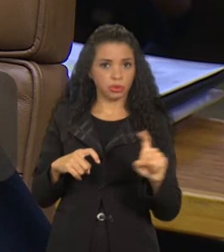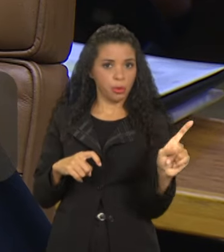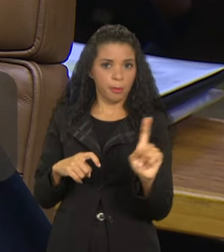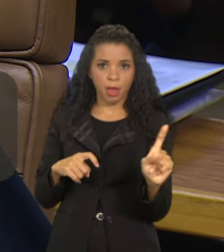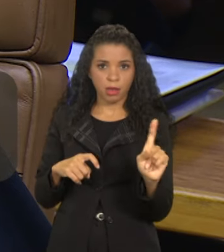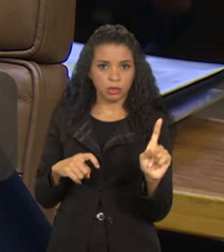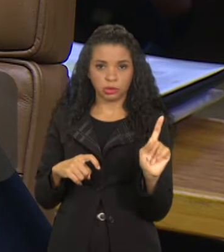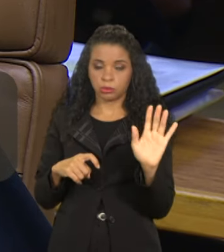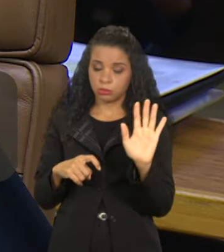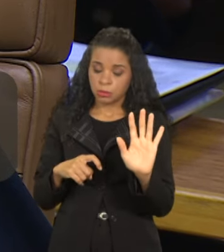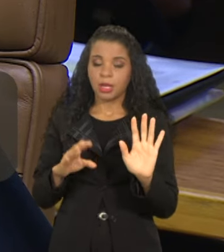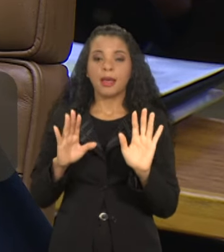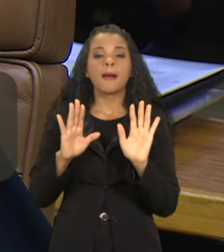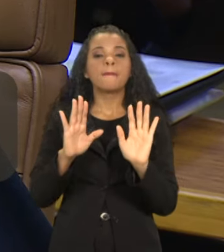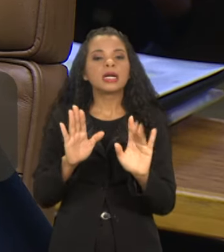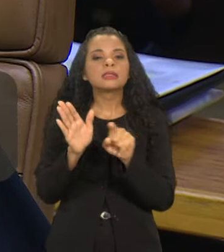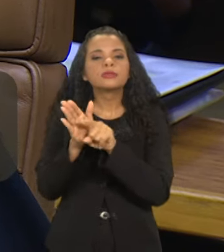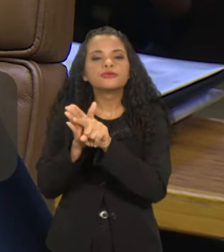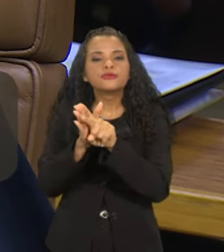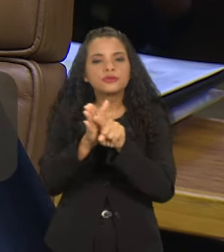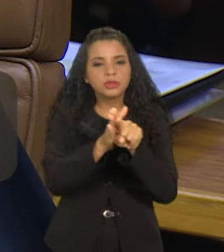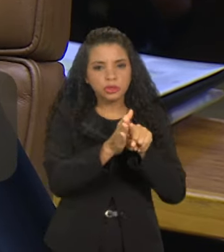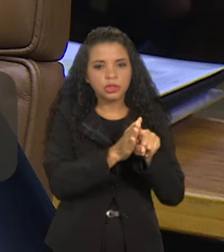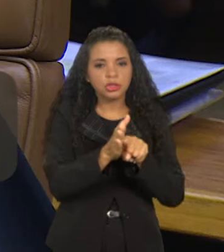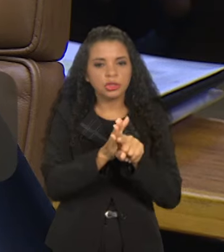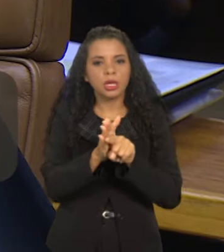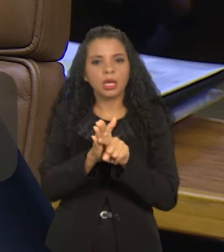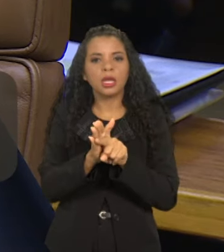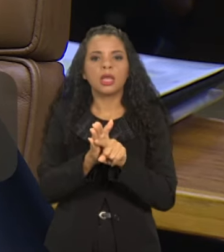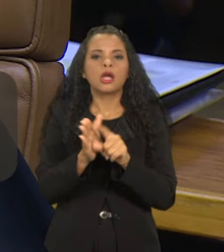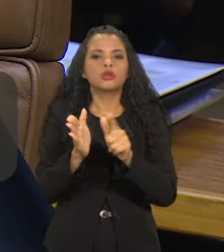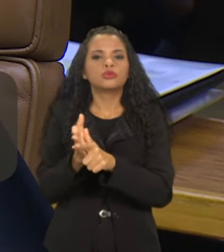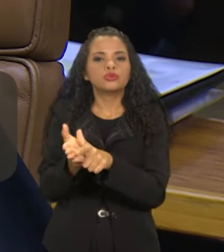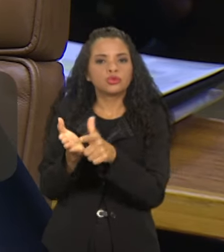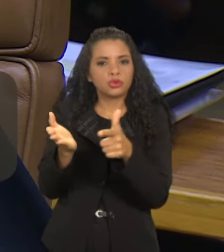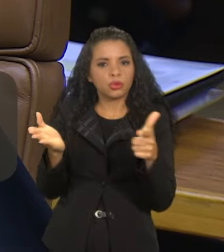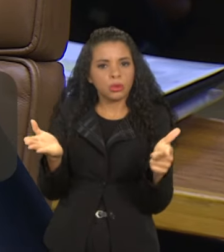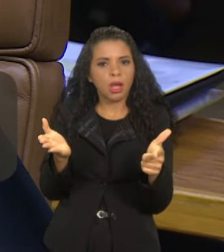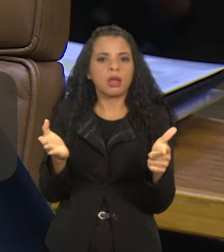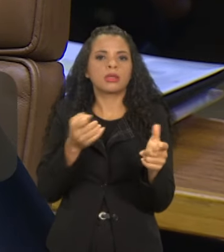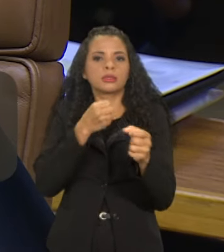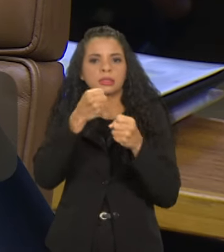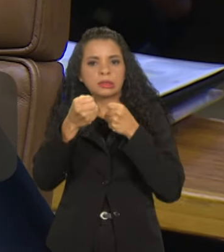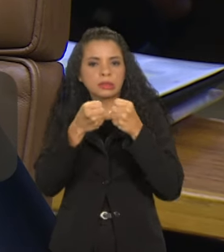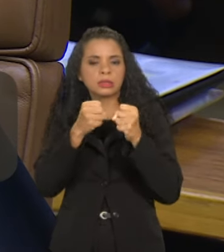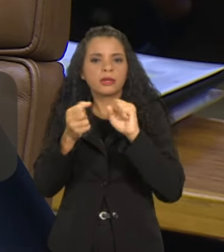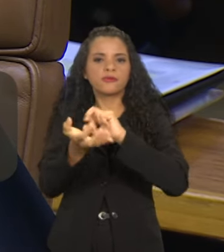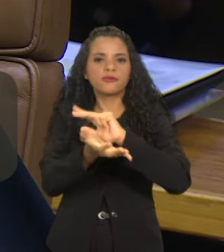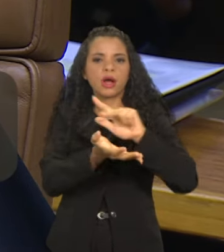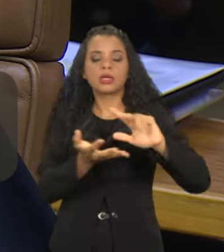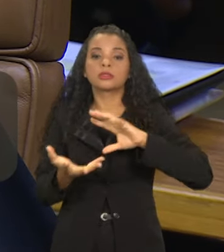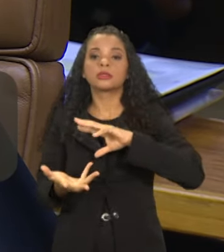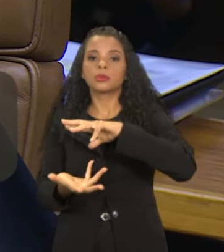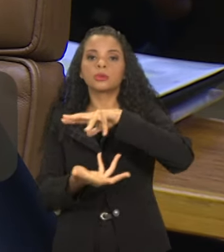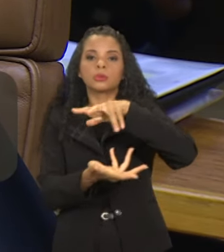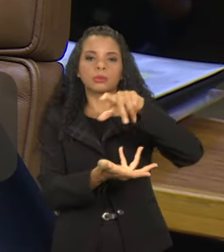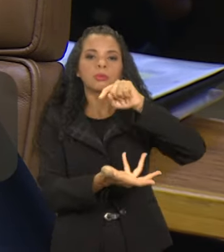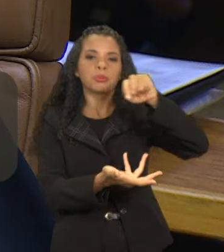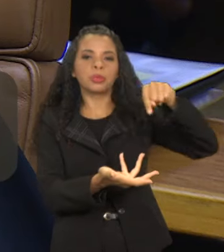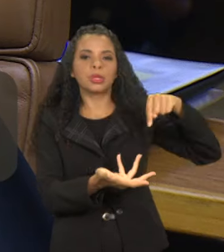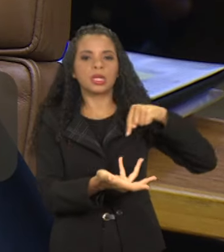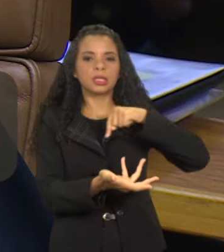algumas matérias jornalísticas do que vem acontecendo em todo o planeta, para que a gente tenha, pelo menos, a condição aqui